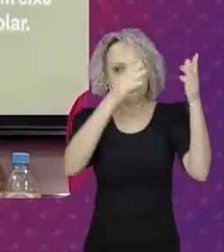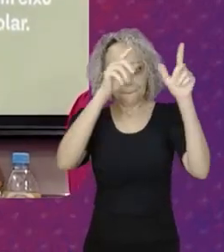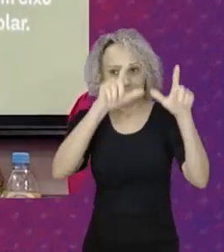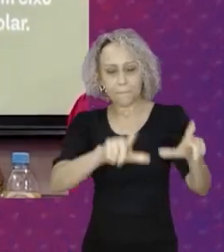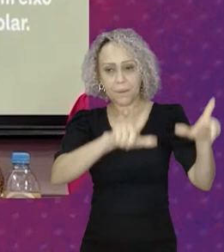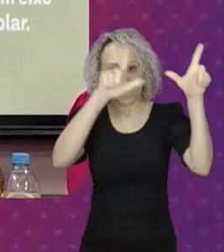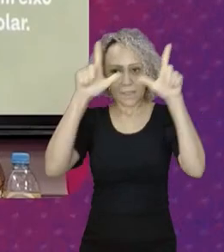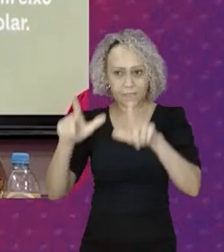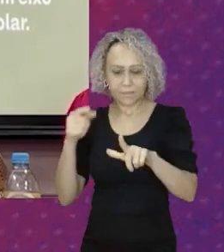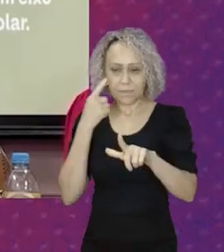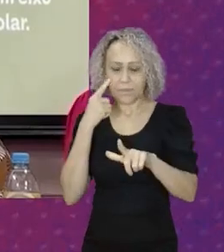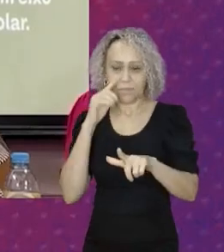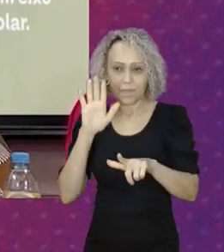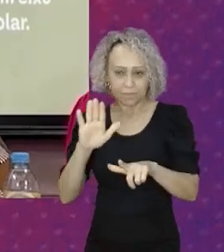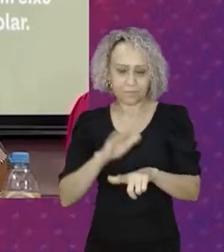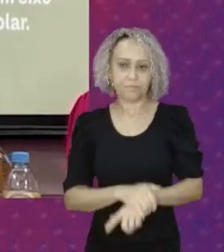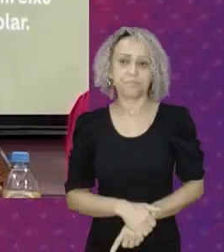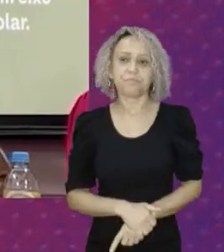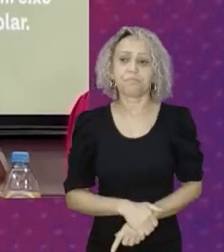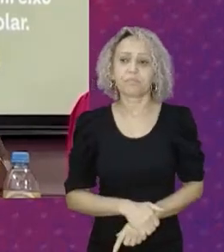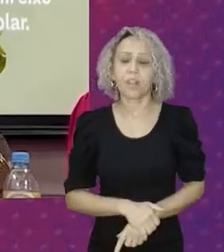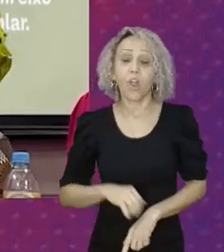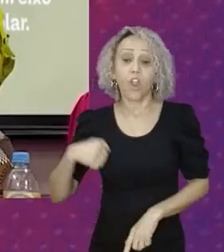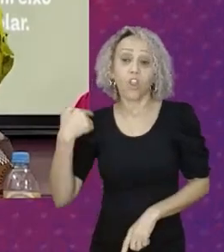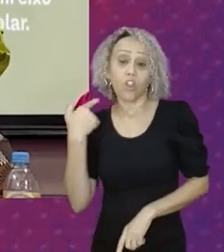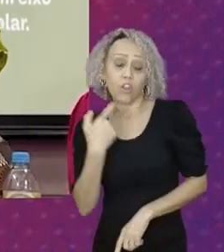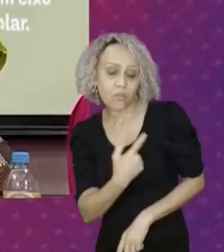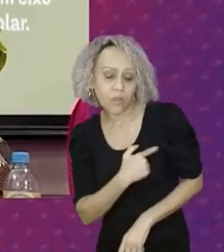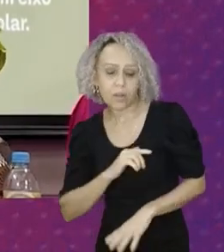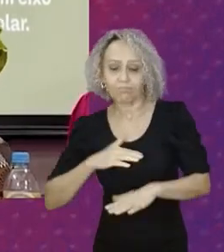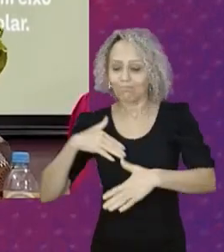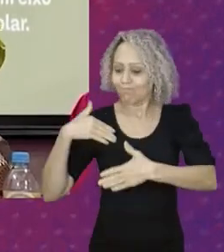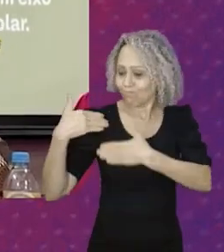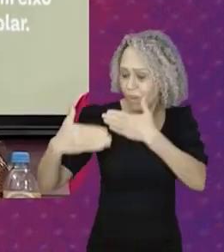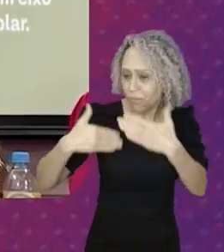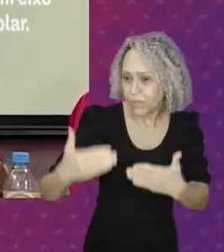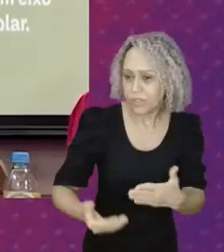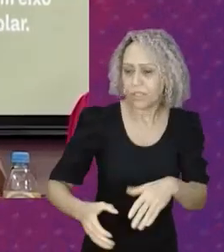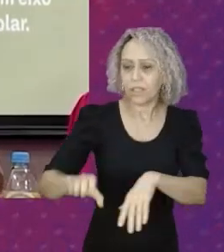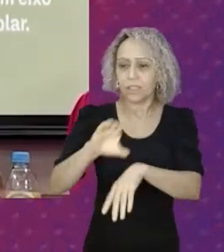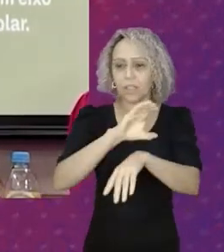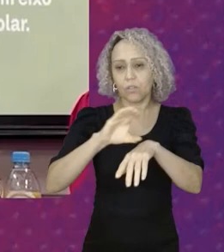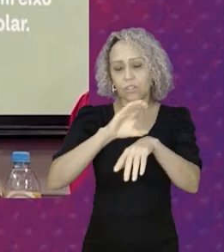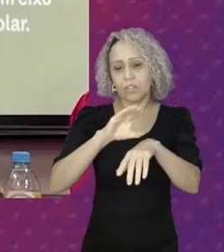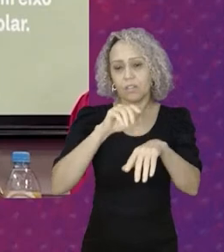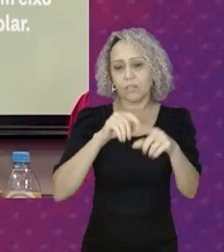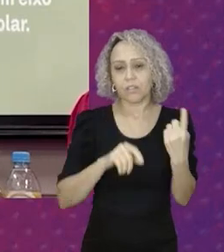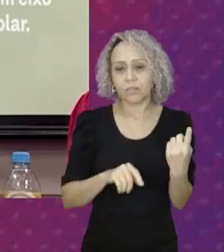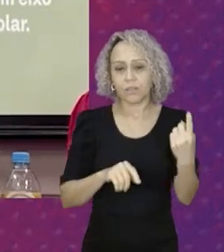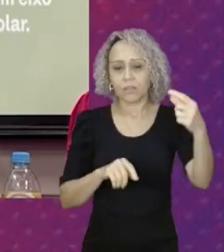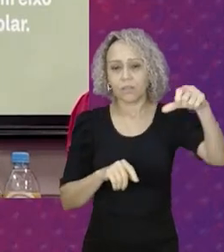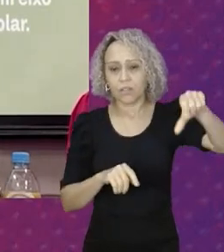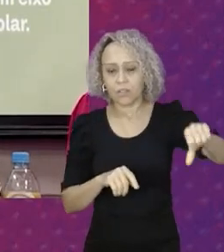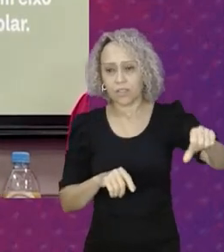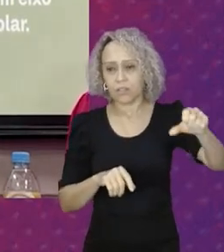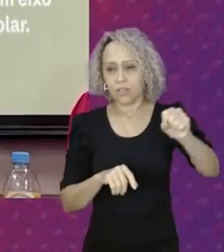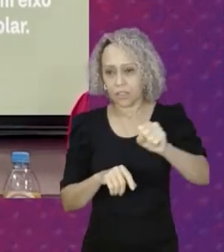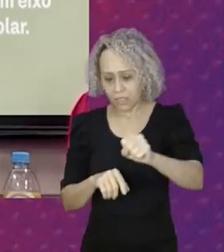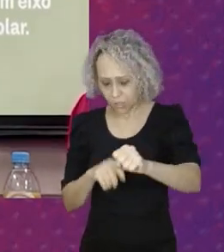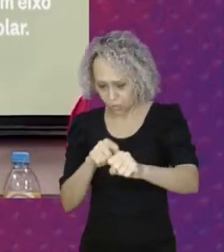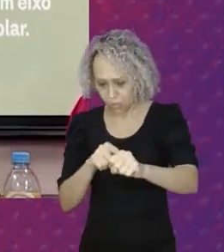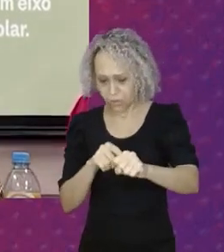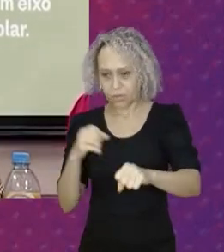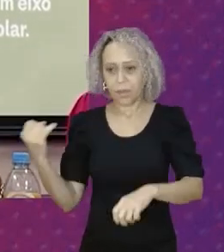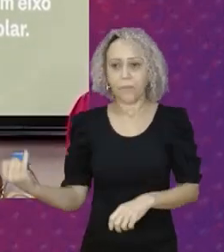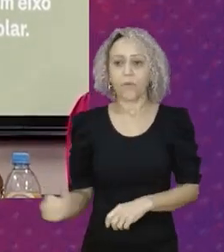mim, né? Bom, nós vamos avançar na Constituição de 88, e aí é muito